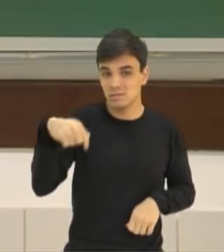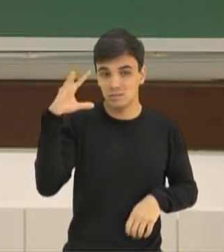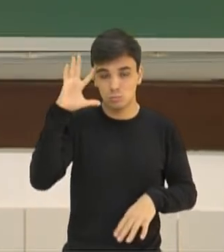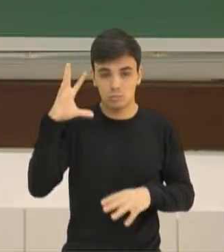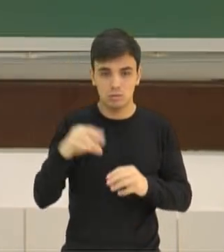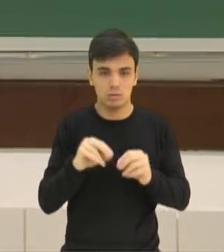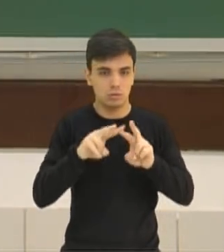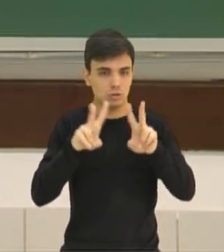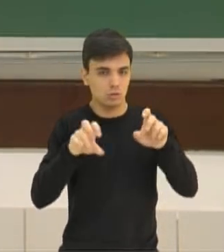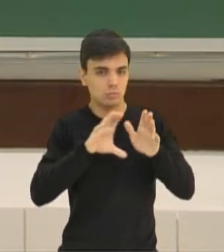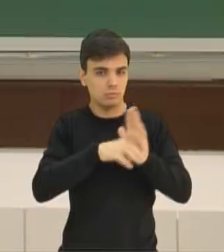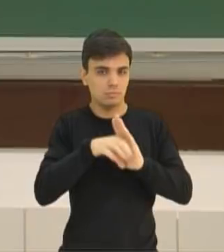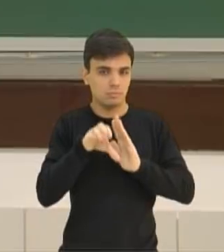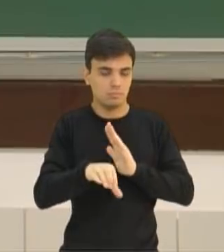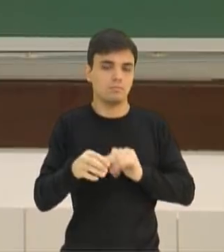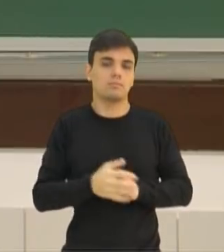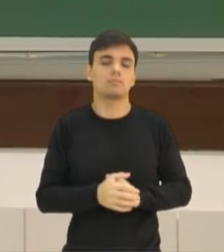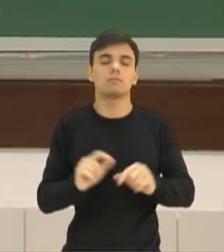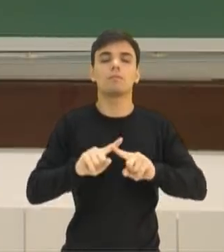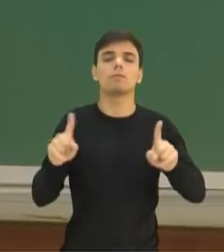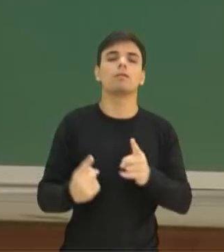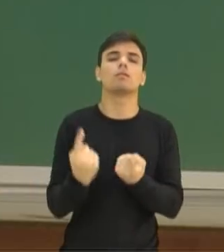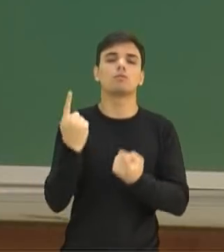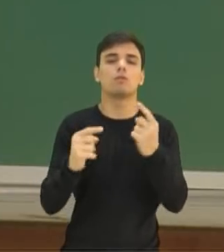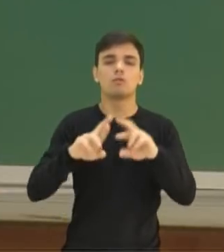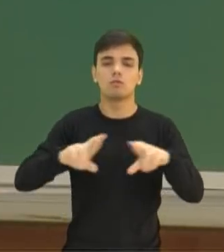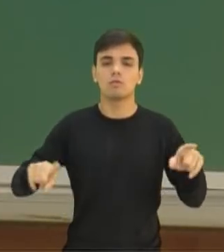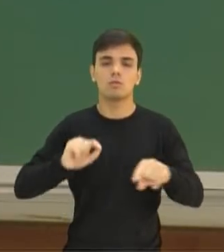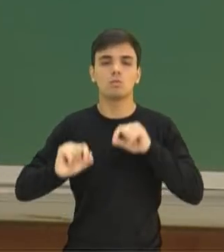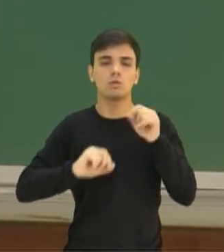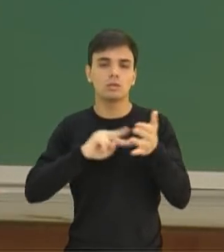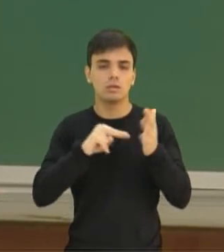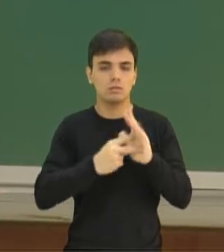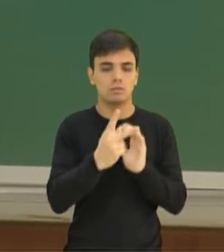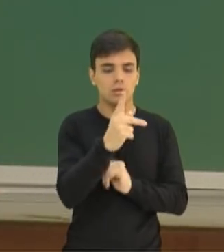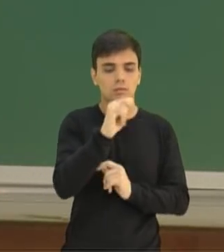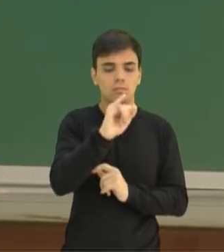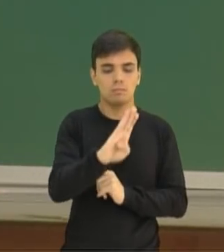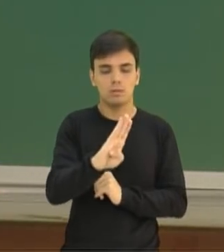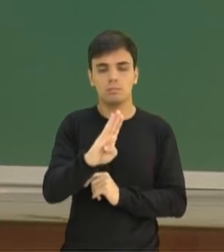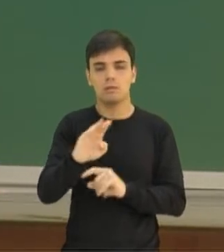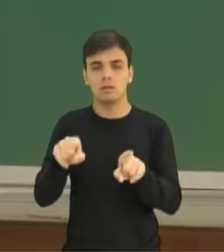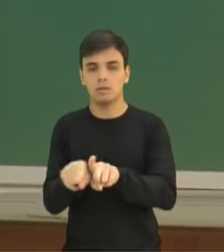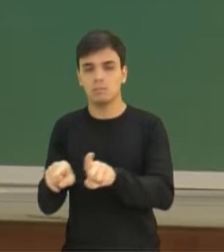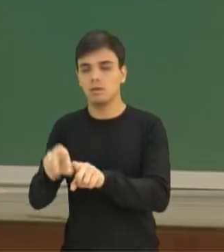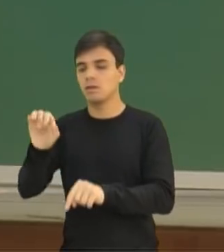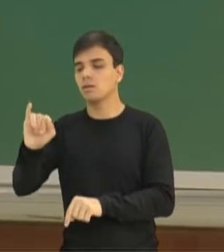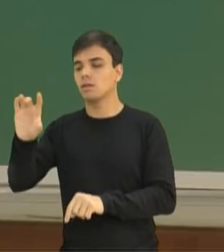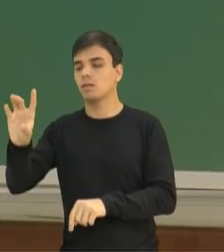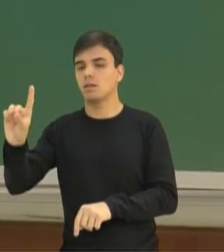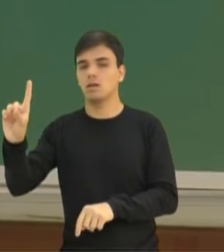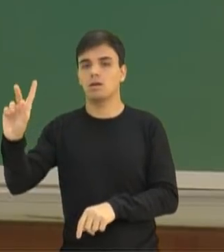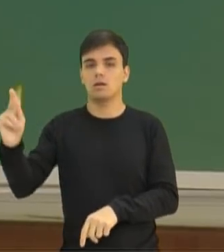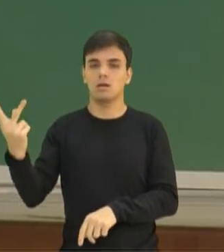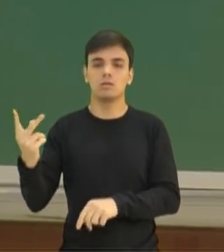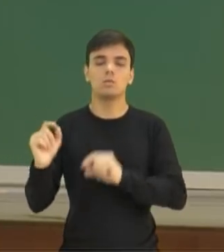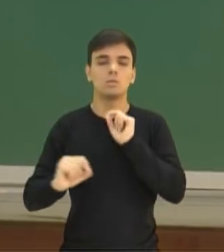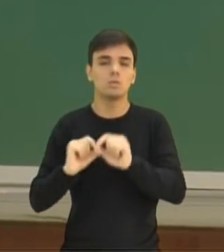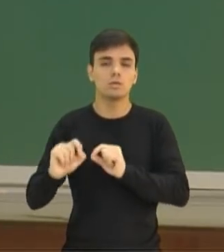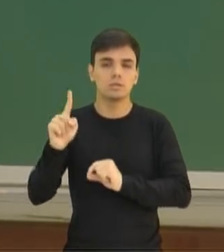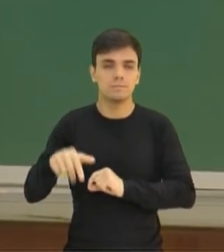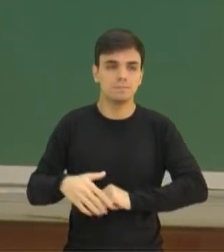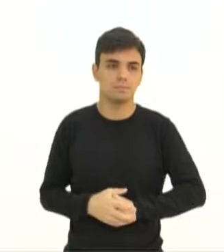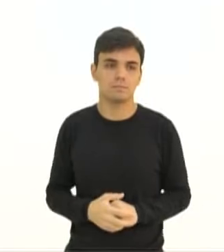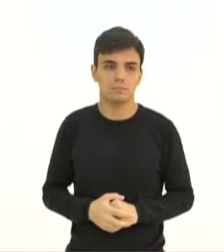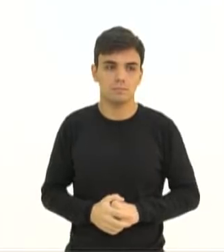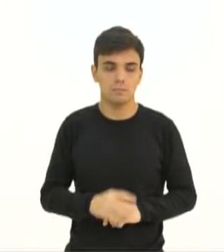entender esses conceitos. Então, qual a diferença? O que significa o PIB e o que significa o IDH, né? O PIB